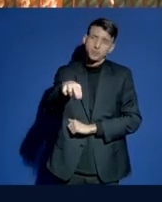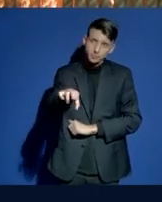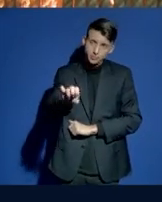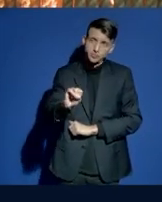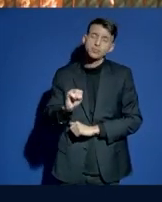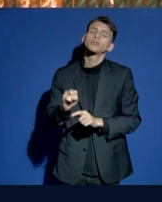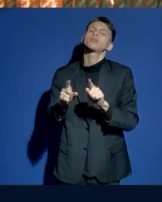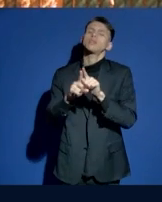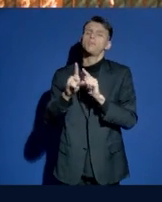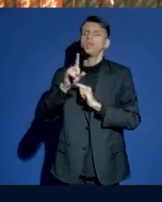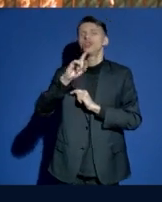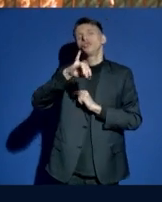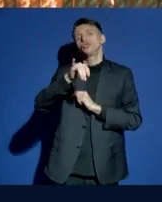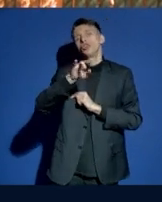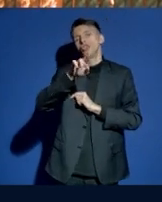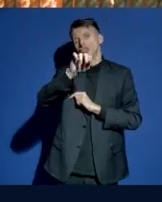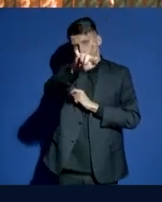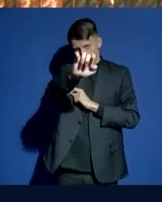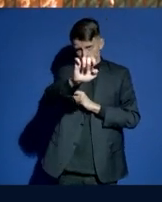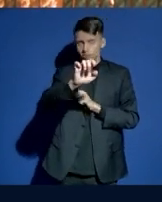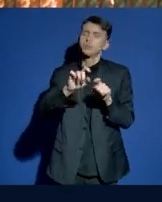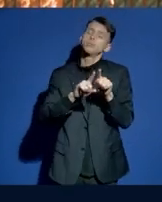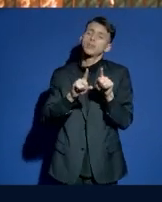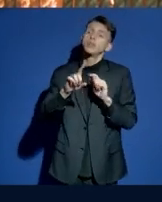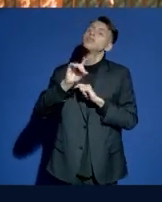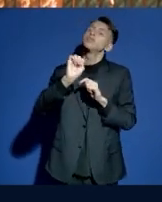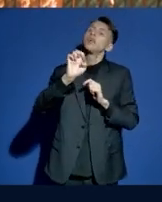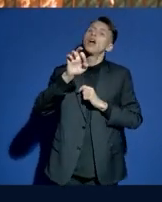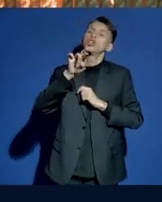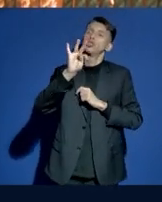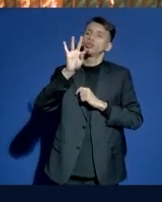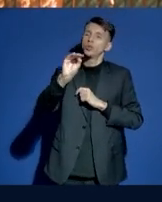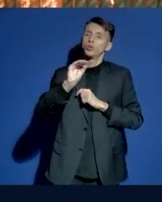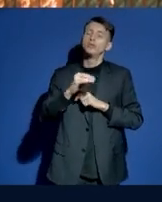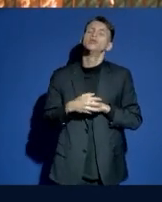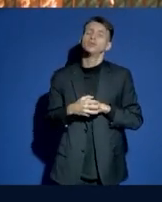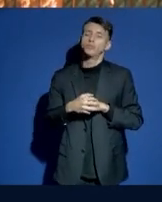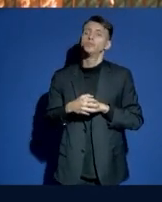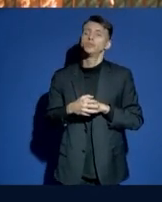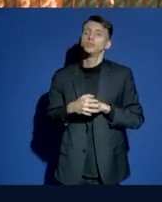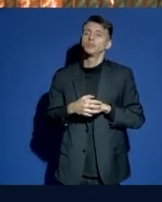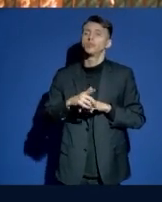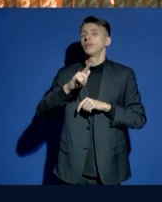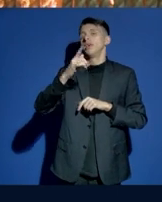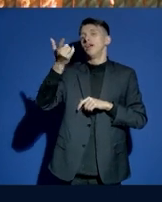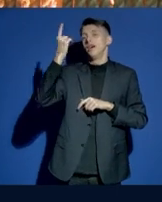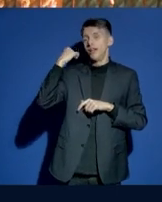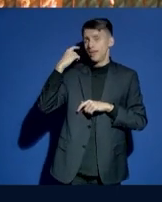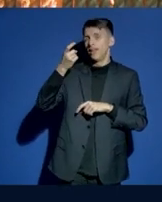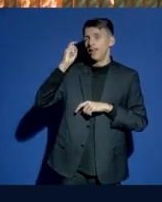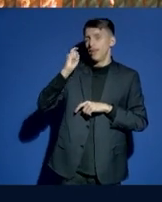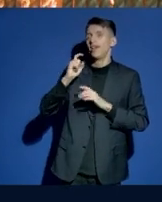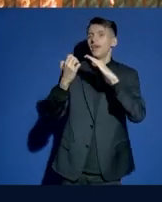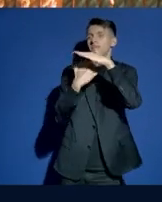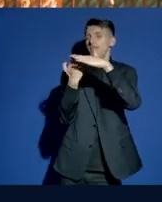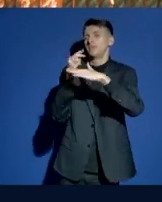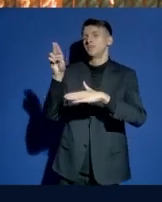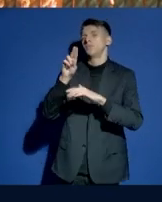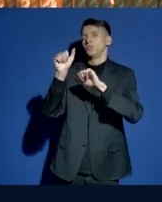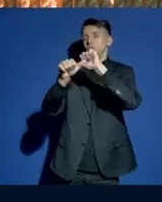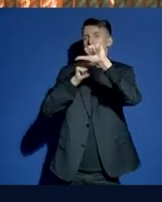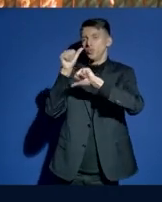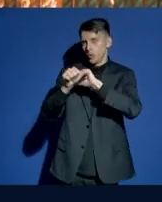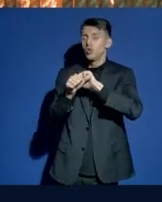Jorge da Foquinha que serve Carvalho agora da um corp né já era randão até o final do ano passado mudou o nome agora